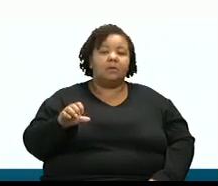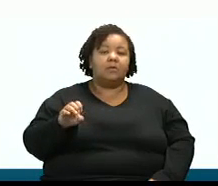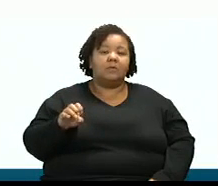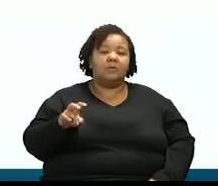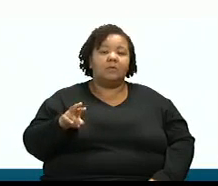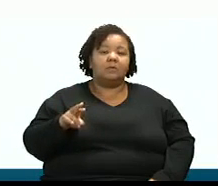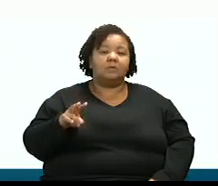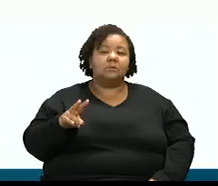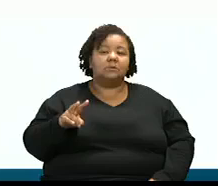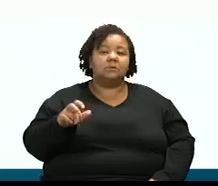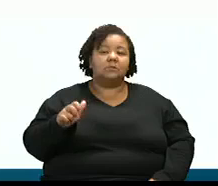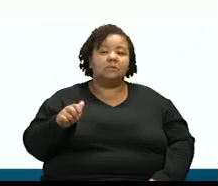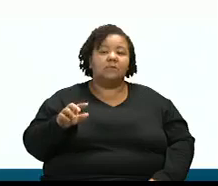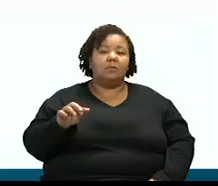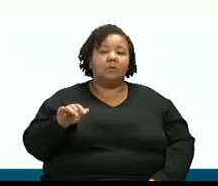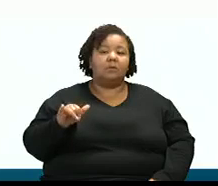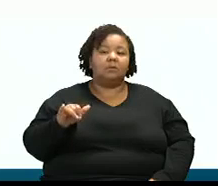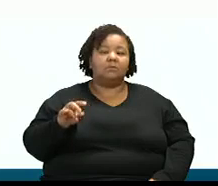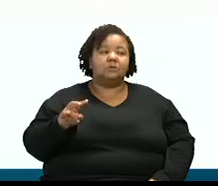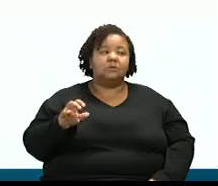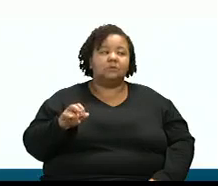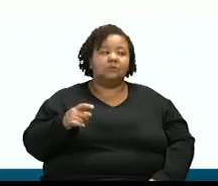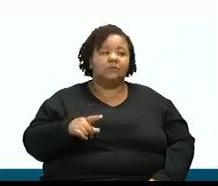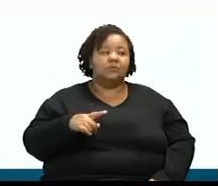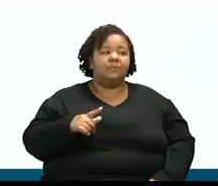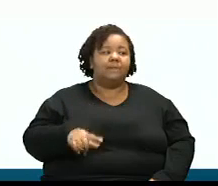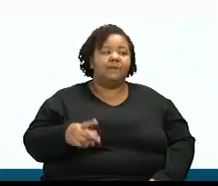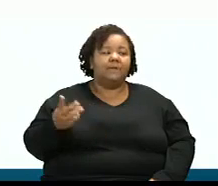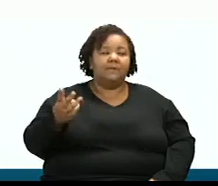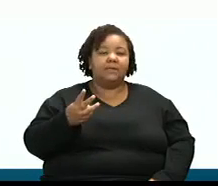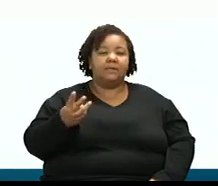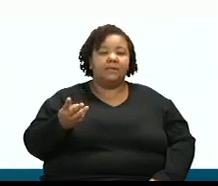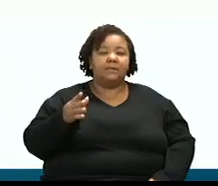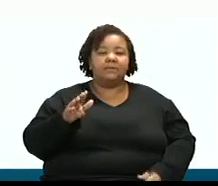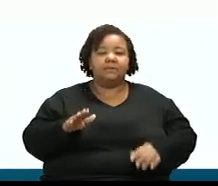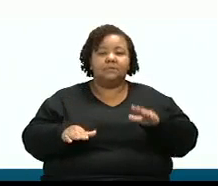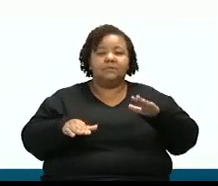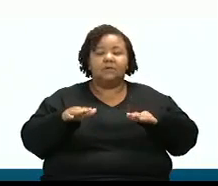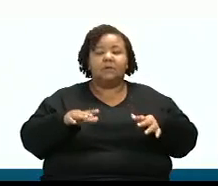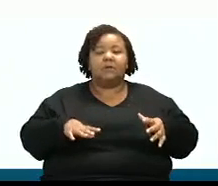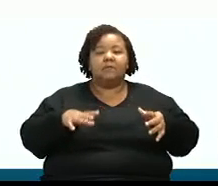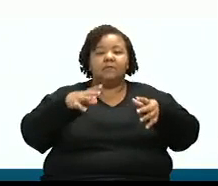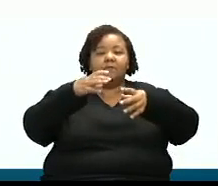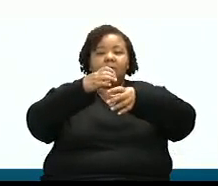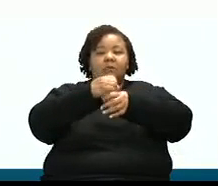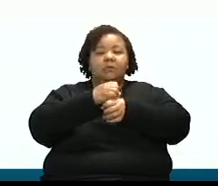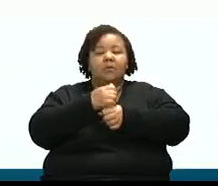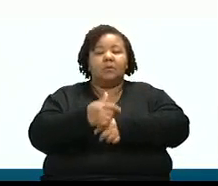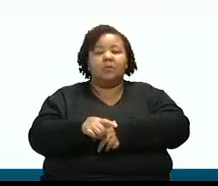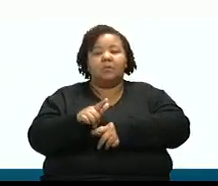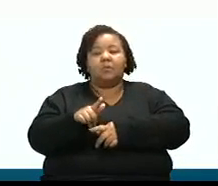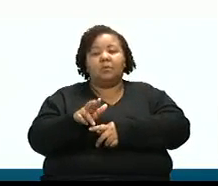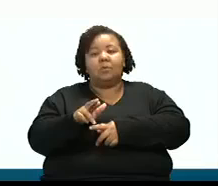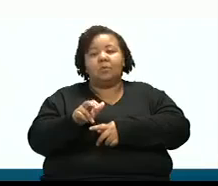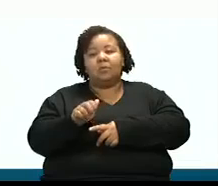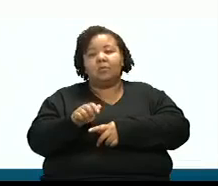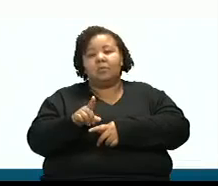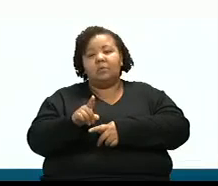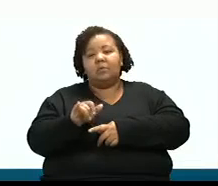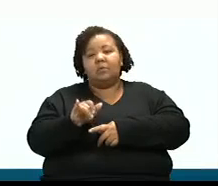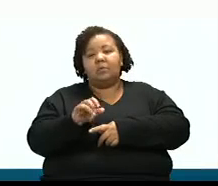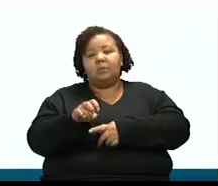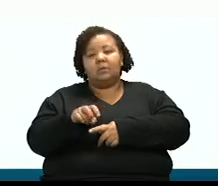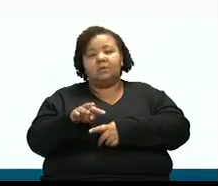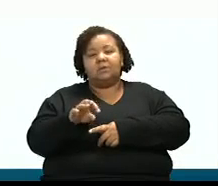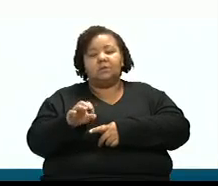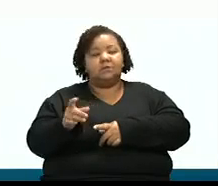essa função f de 3 variáveis e eu calculo o seu gradiente, a primeira componente